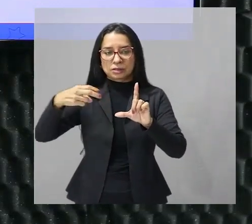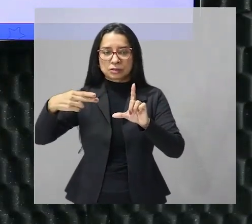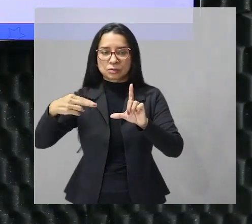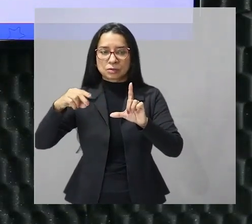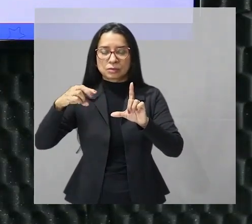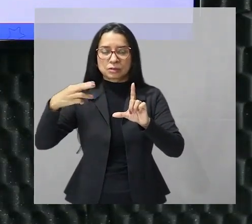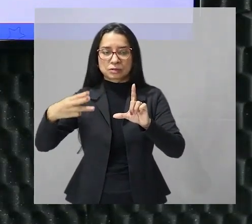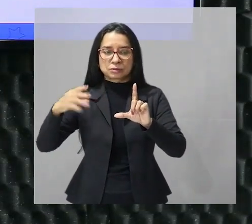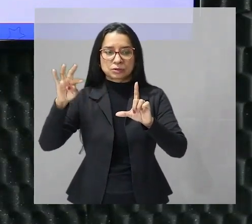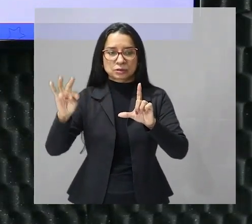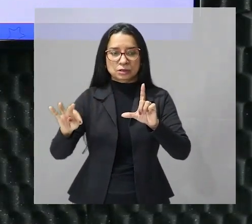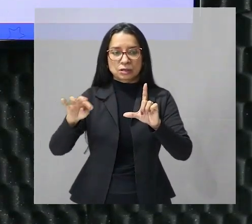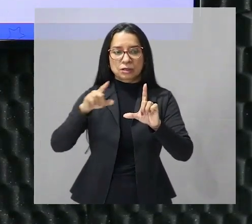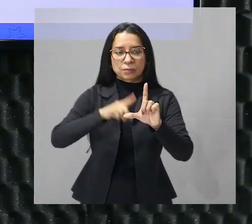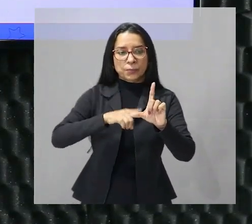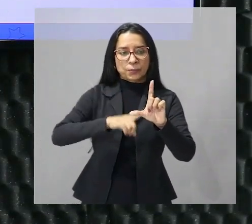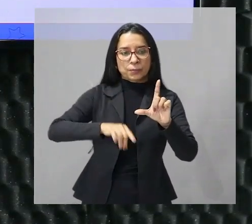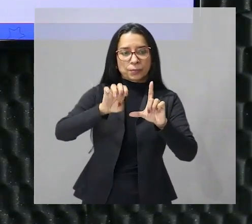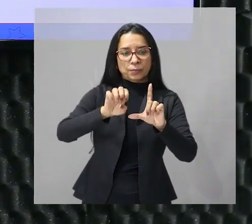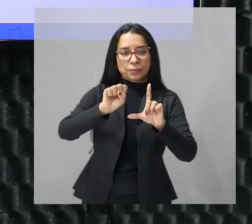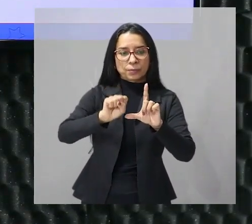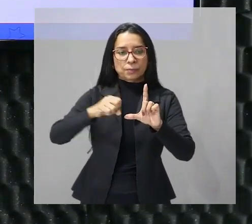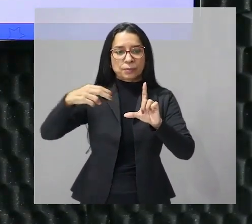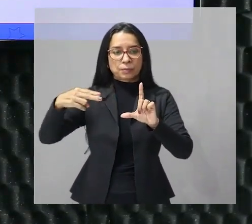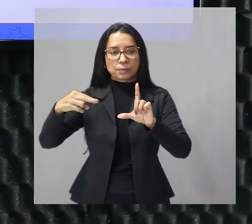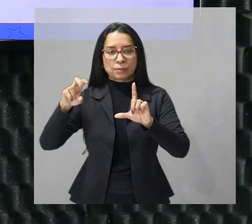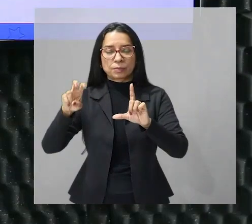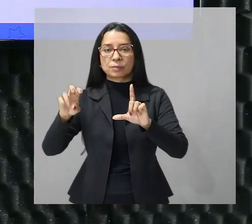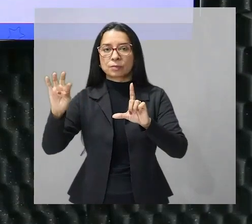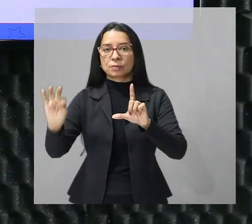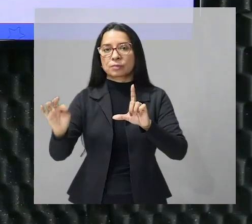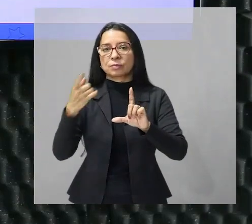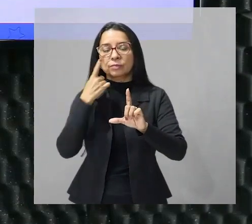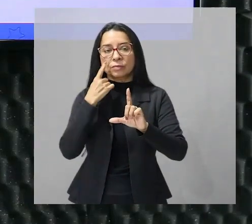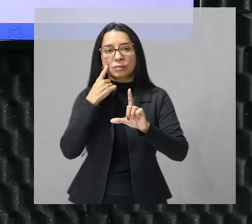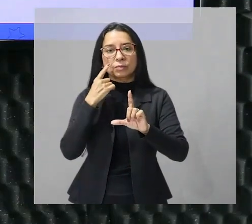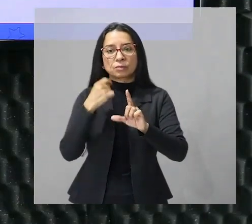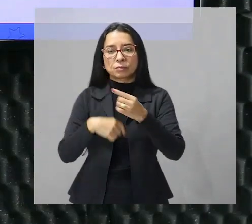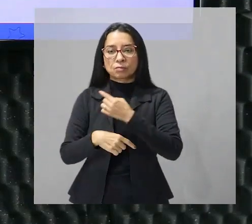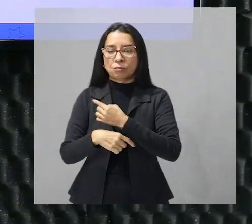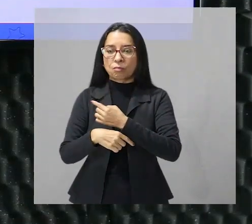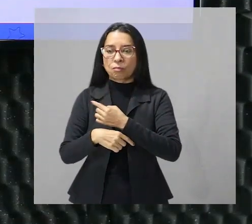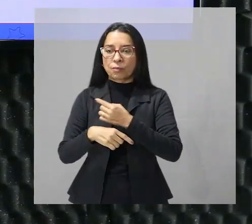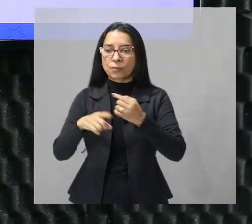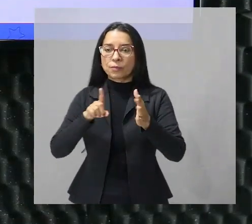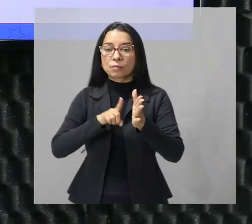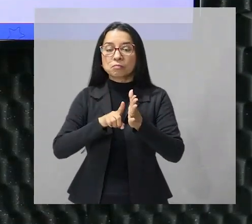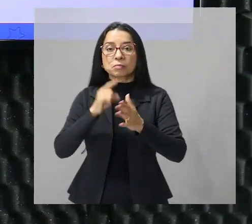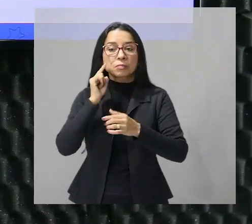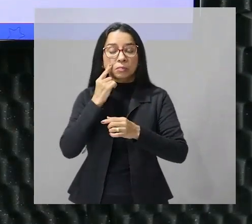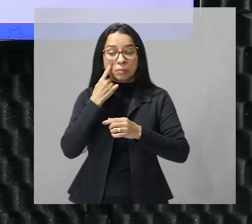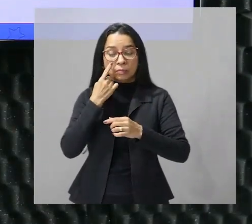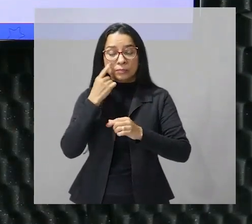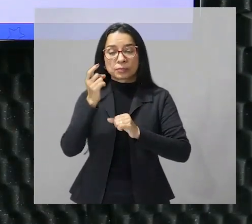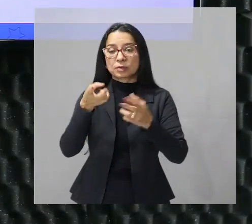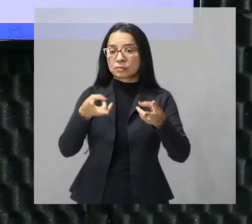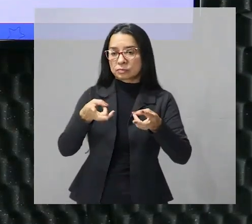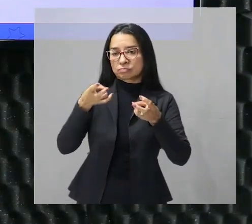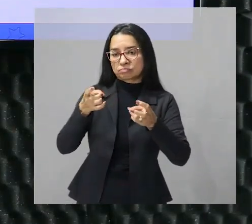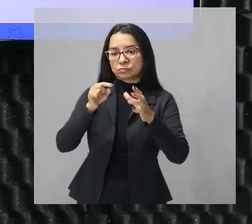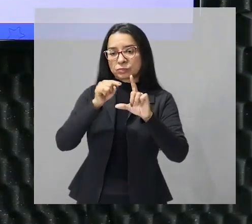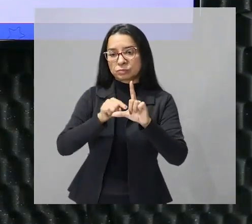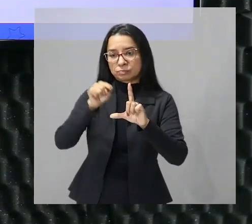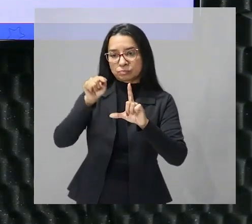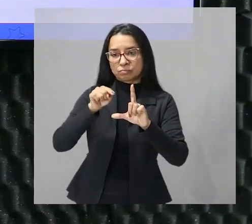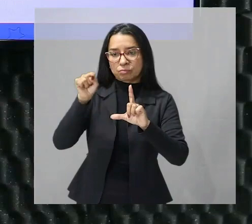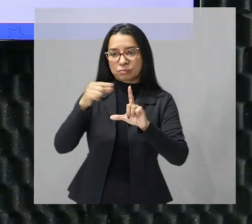na letra E, S igual a 5T. Então, veja, lá pela análise, você já está percebendo aqui esse